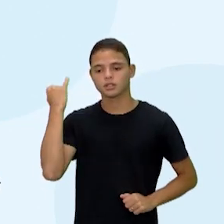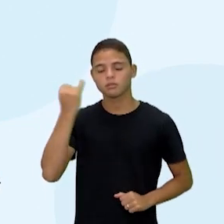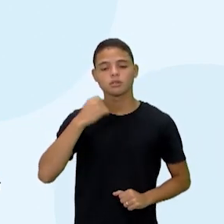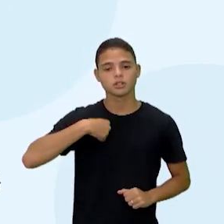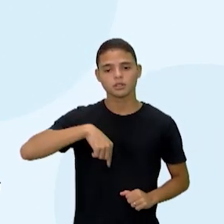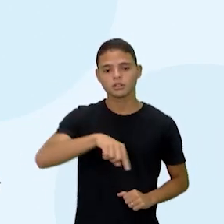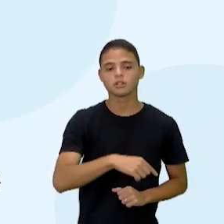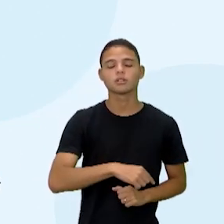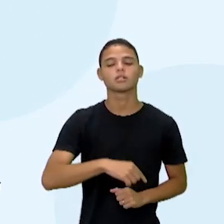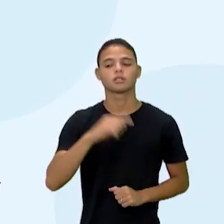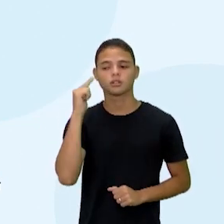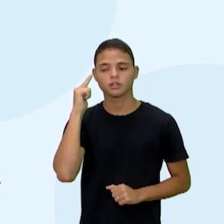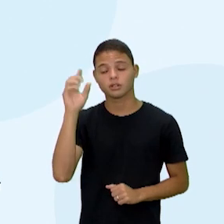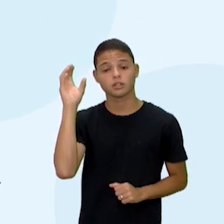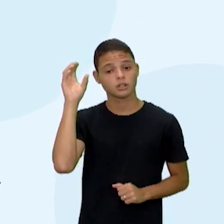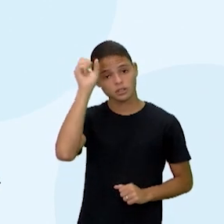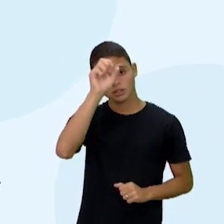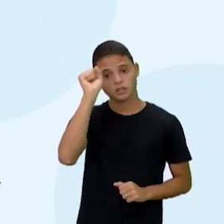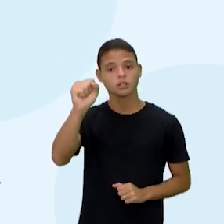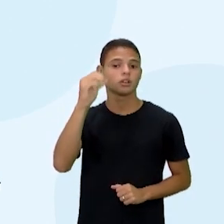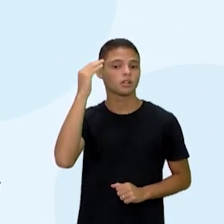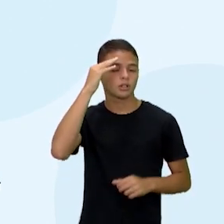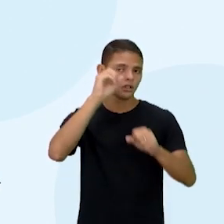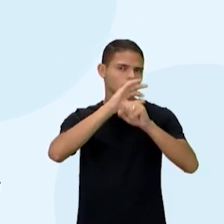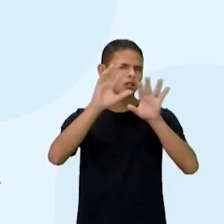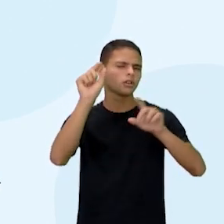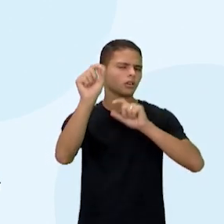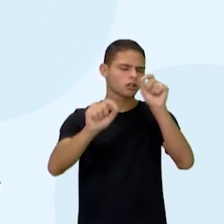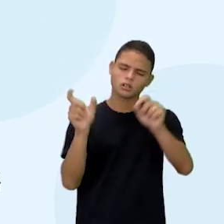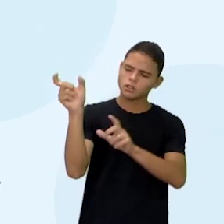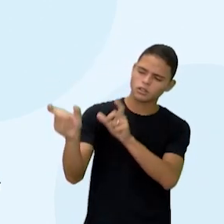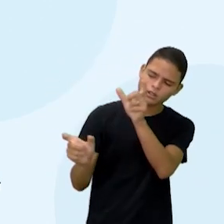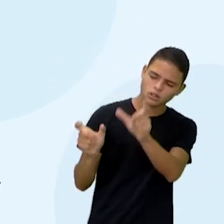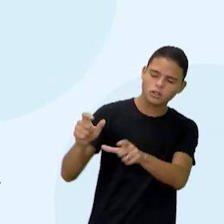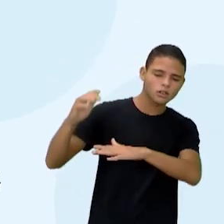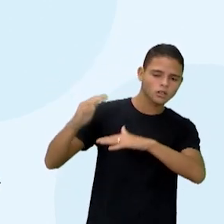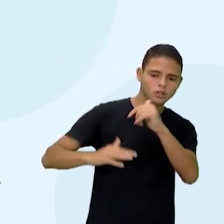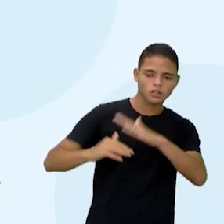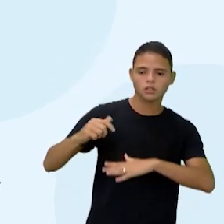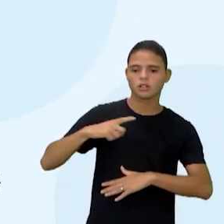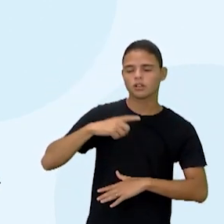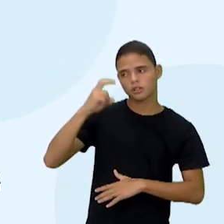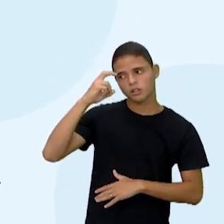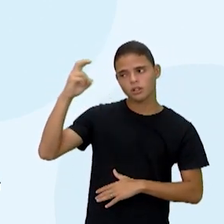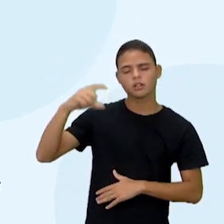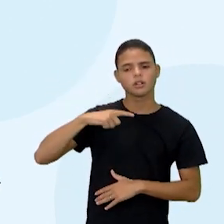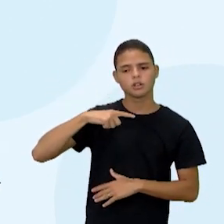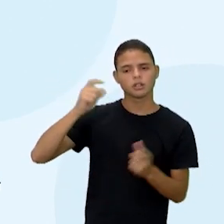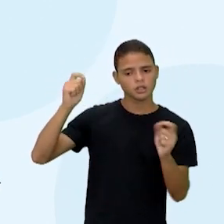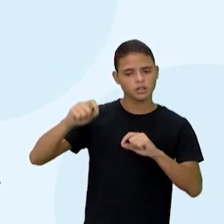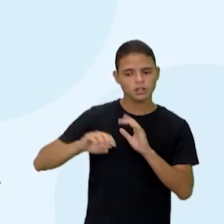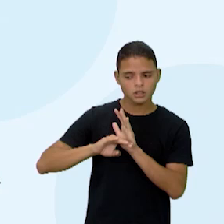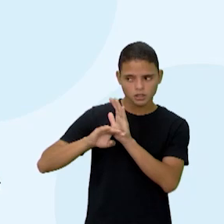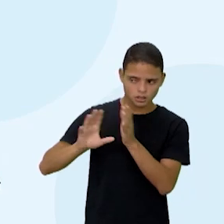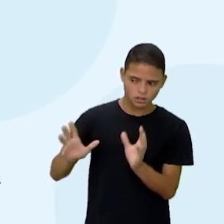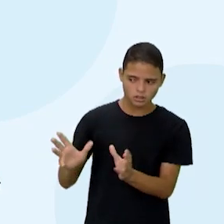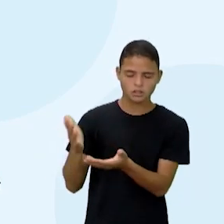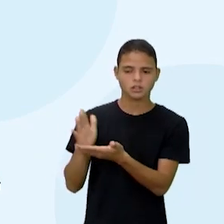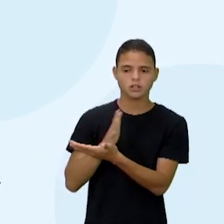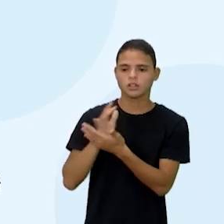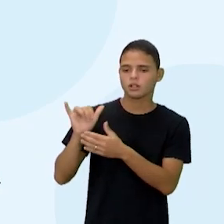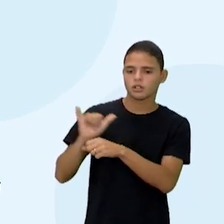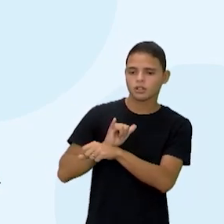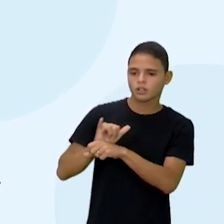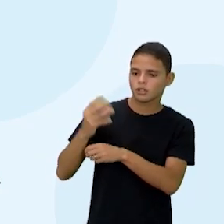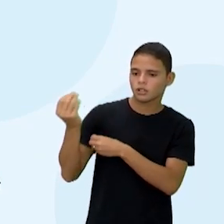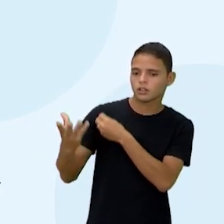possam compreender quem é esse estudante superdotado, possam minimamente oferecer os recursos